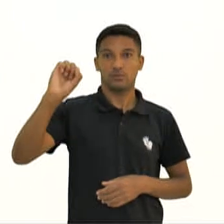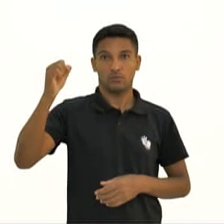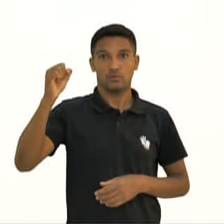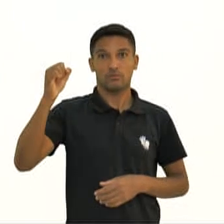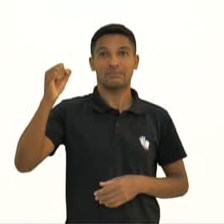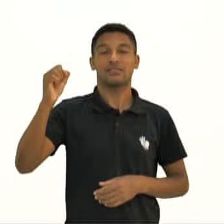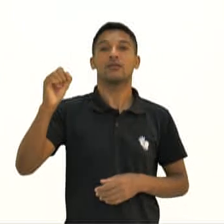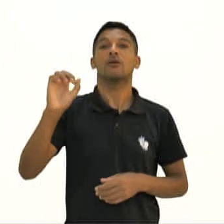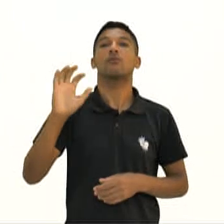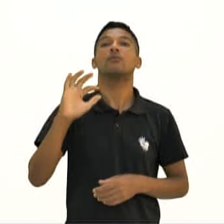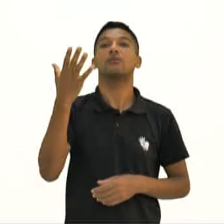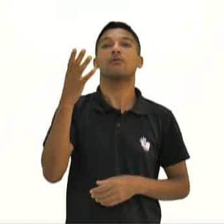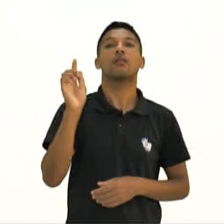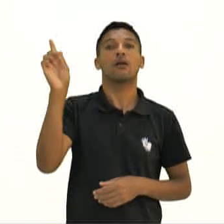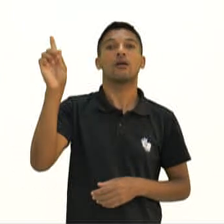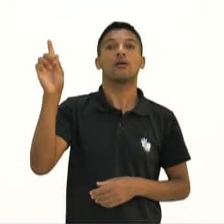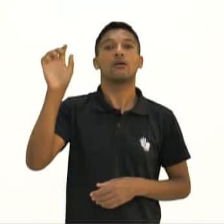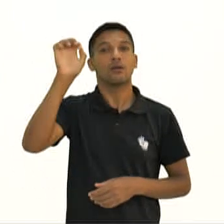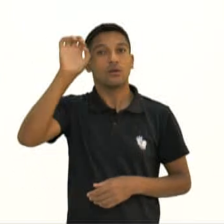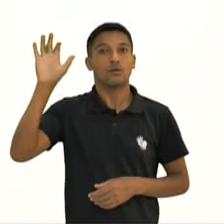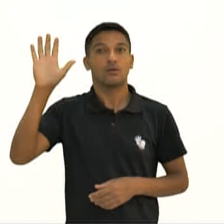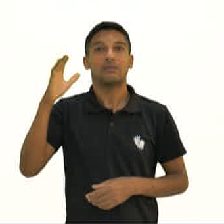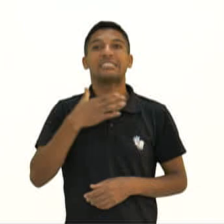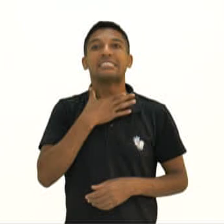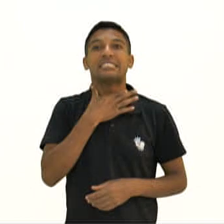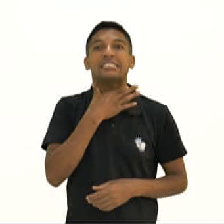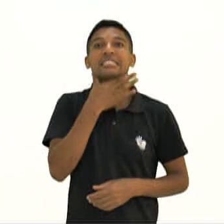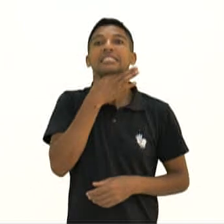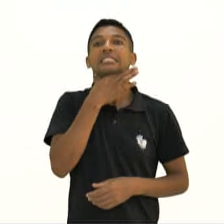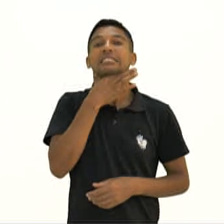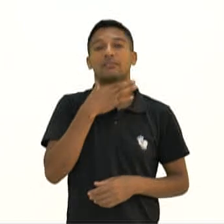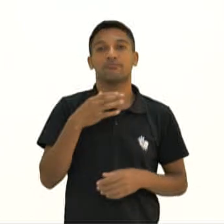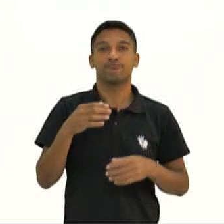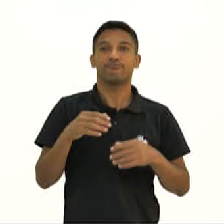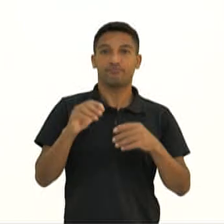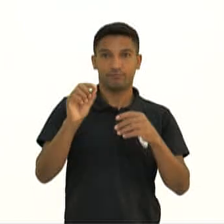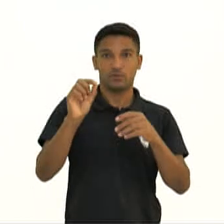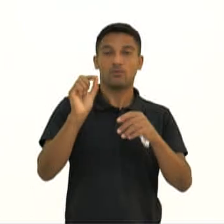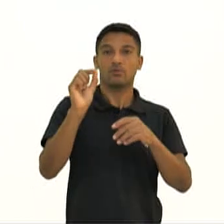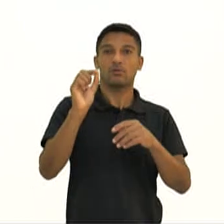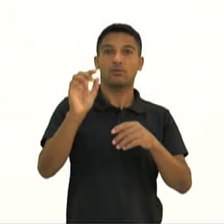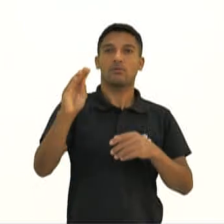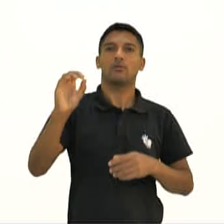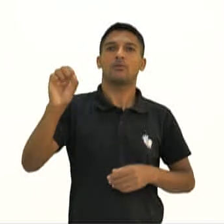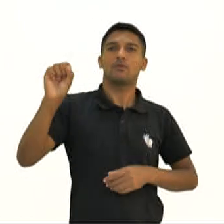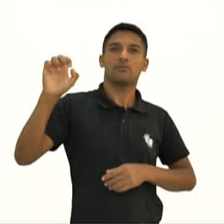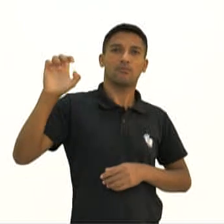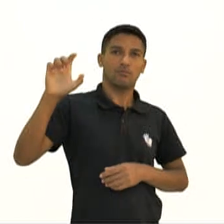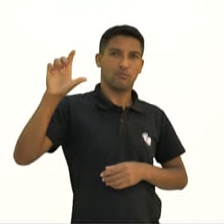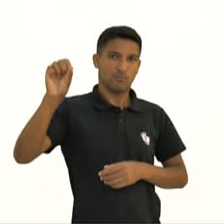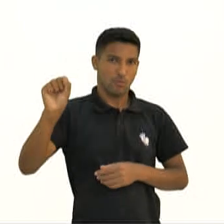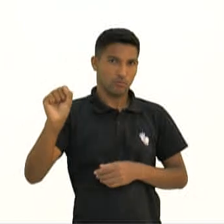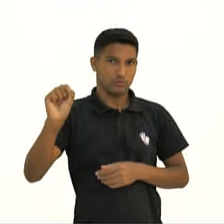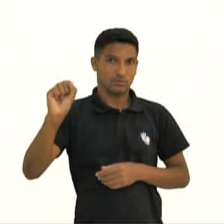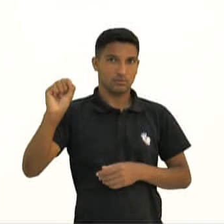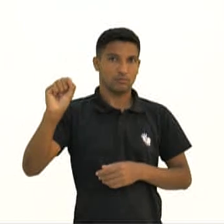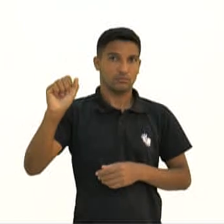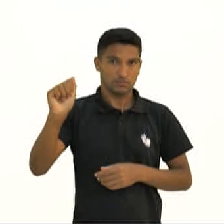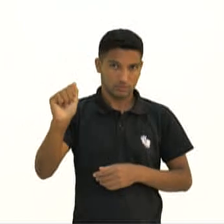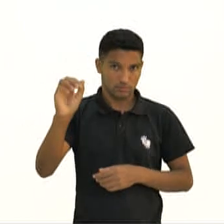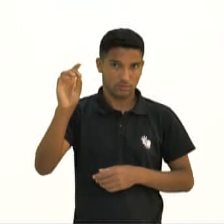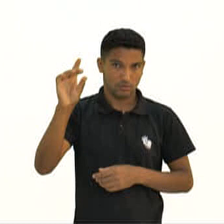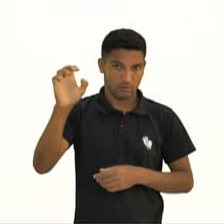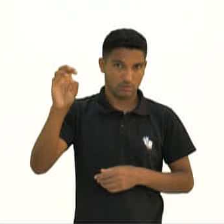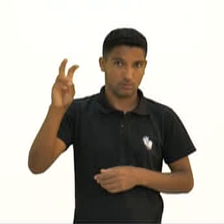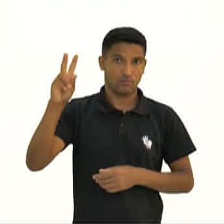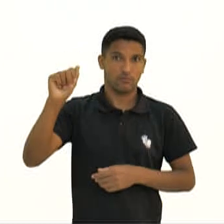diferente. A crise de 2008 estava relacionada à bolha da internet, os investimentos em ações de empresas de alta tecnologia.